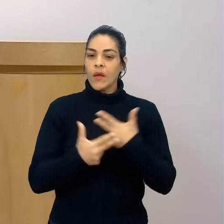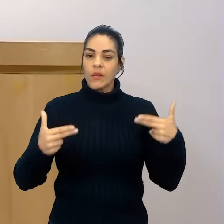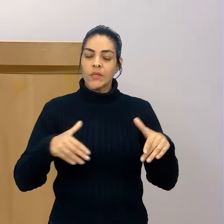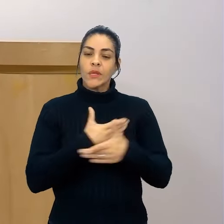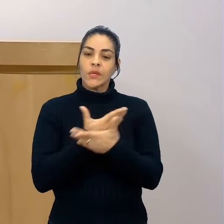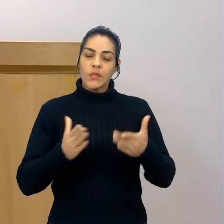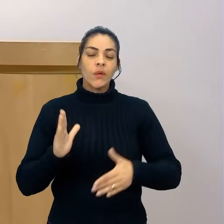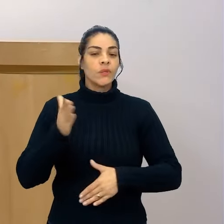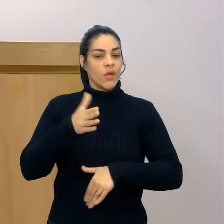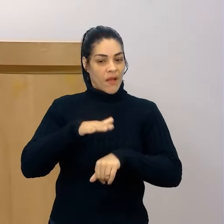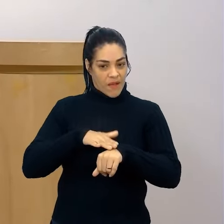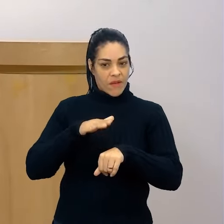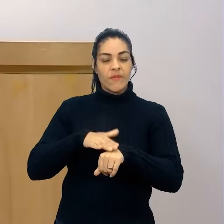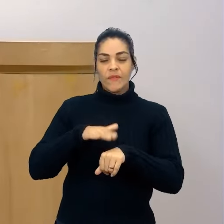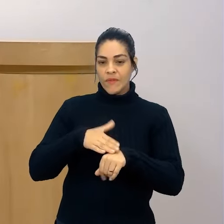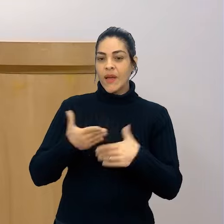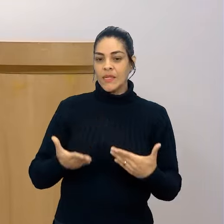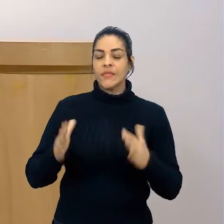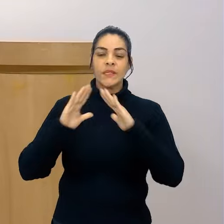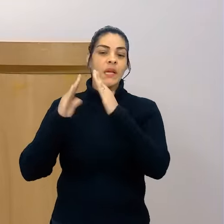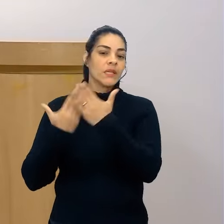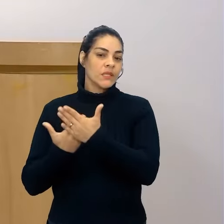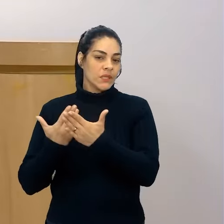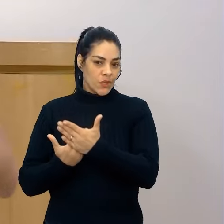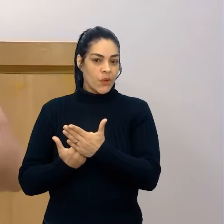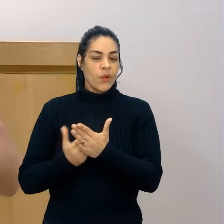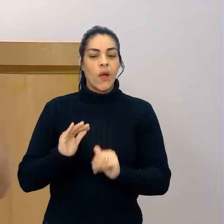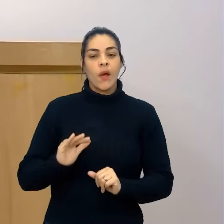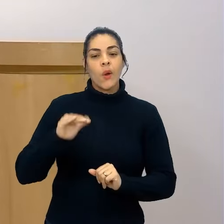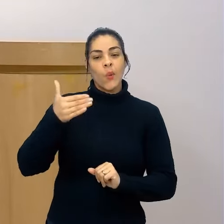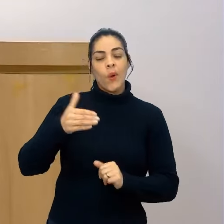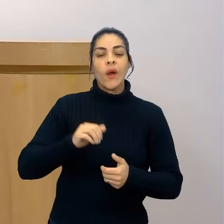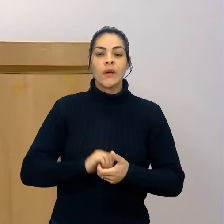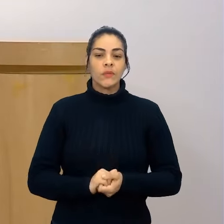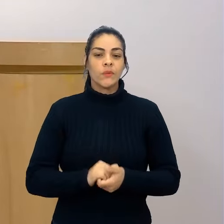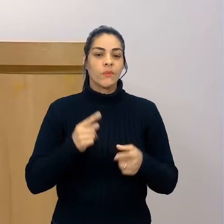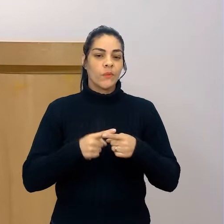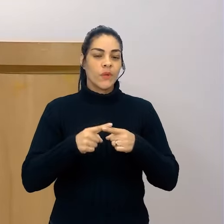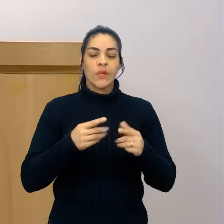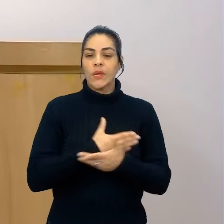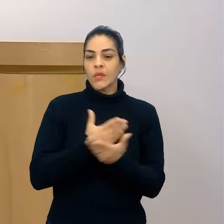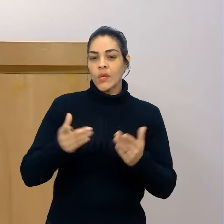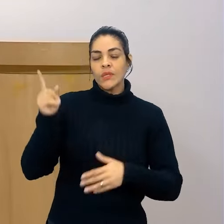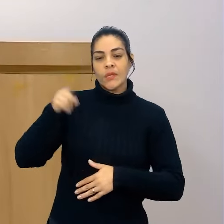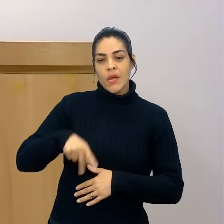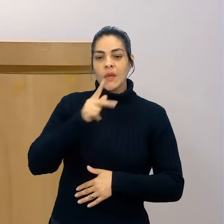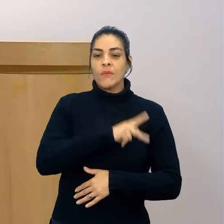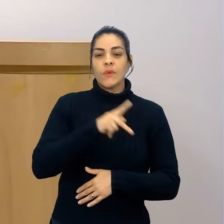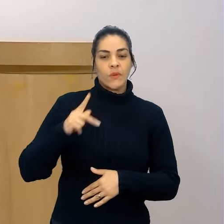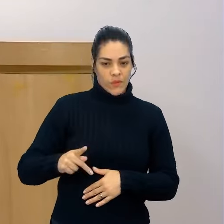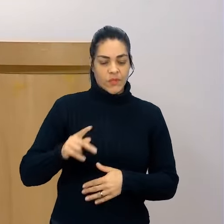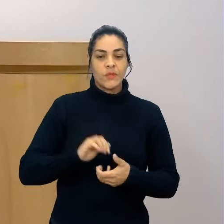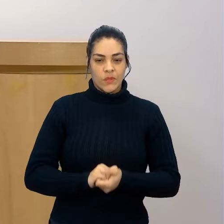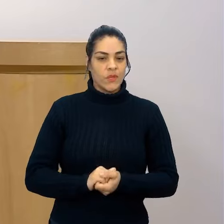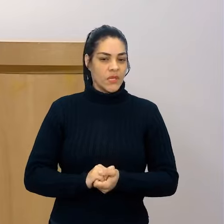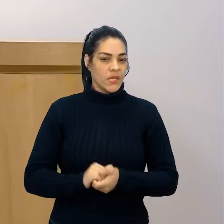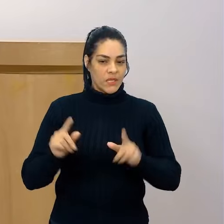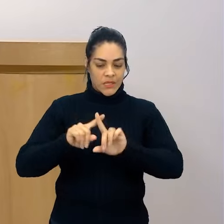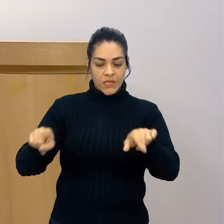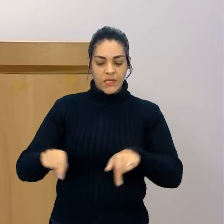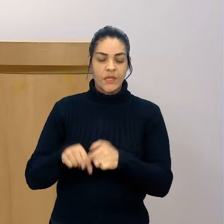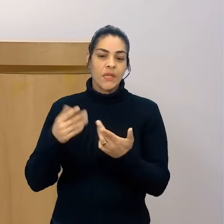gente também já faz isso em escola, né? Porque nós somos professores e professoras de sala de aula,